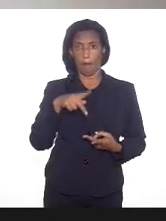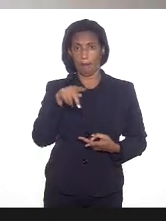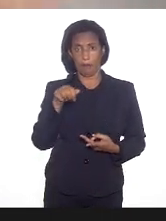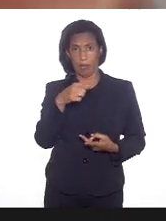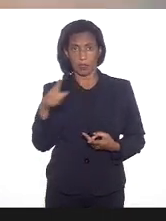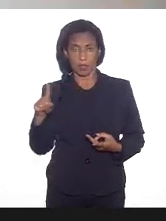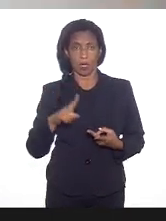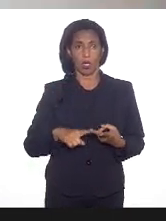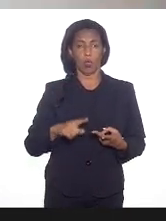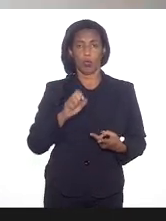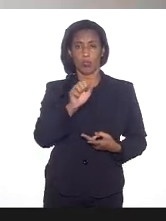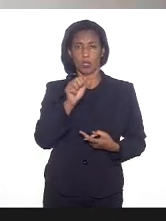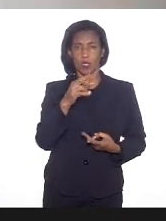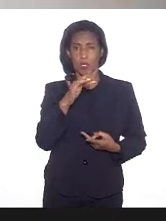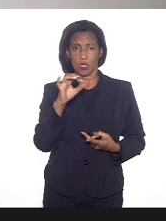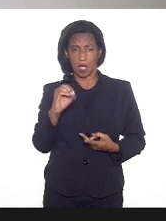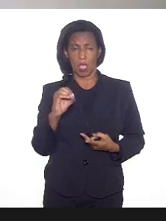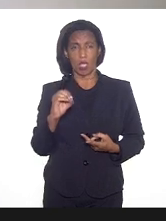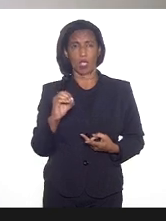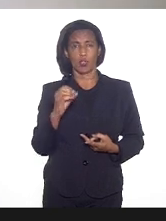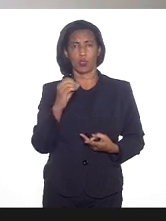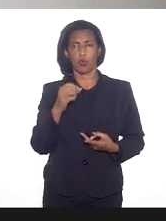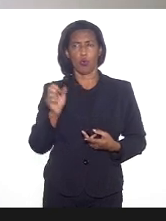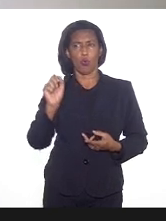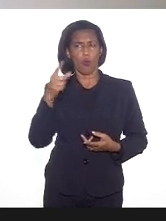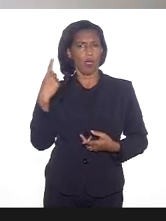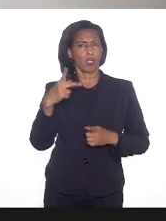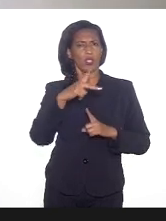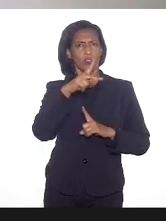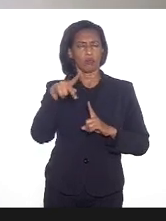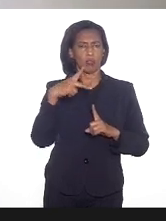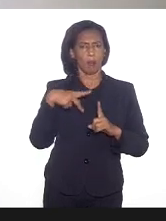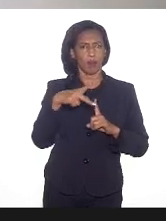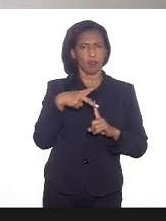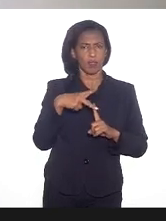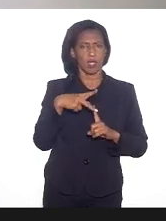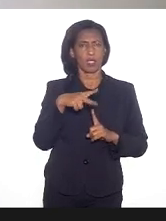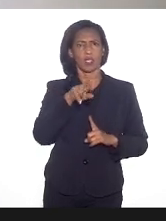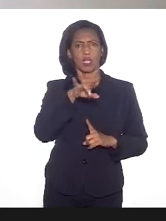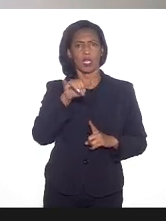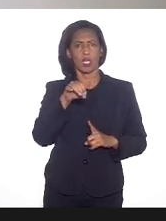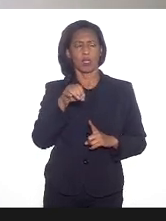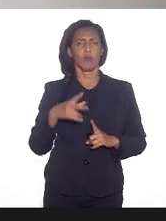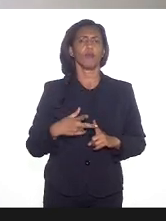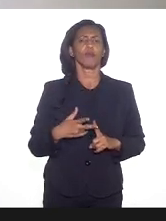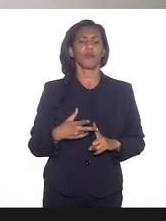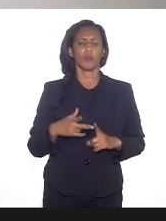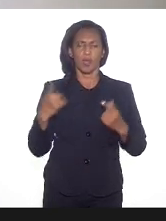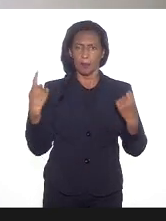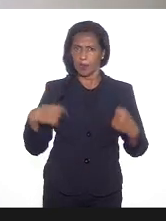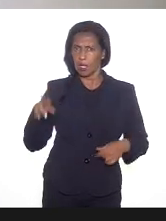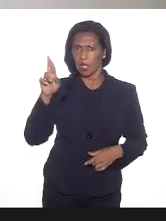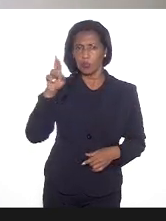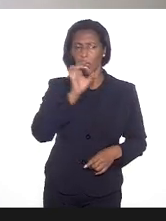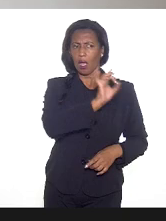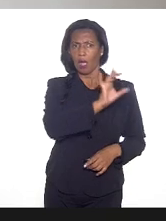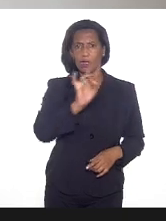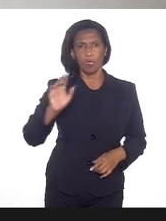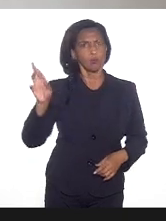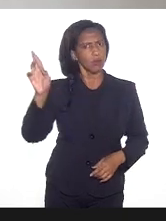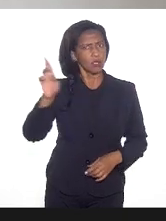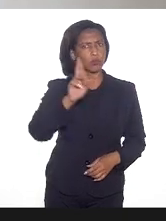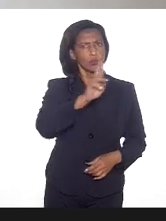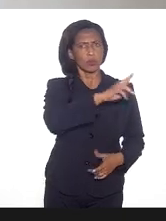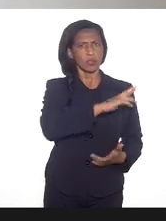Pezão, o ex-presidente do Rio Previdência, Gustavo Barbosa, ex-secretários de Fazenda. Tem que responsabilizar quem